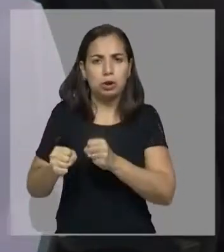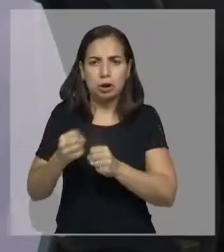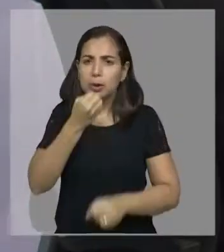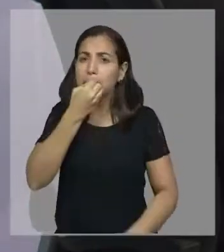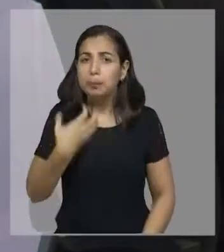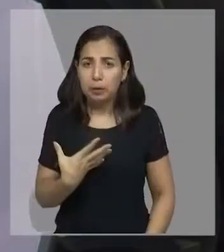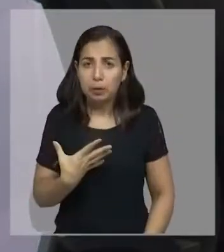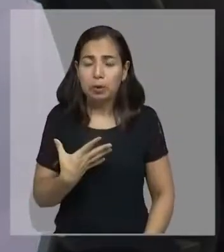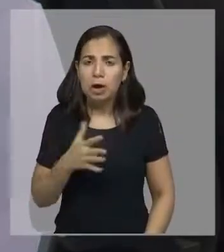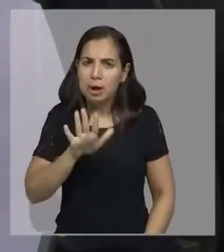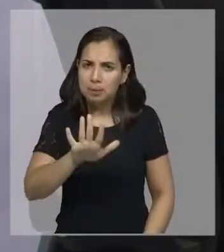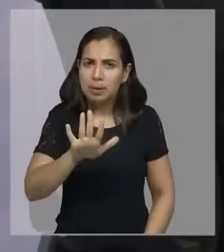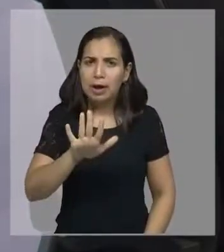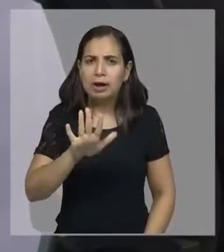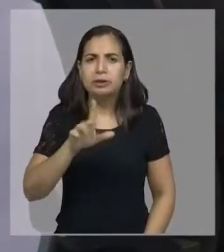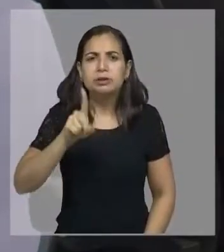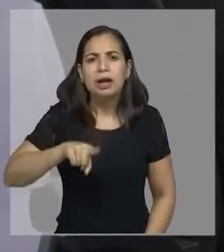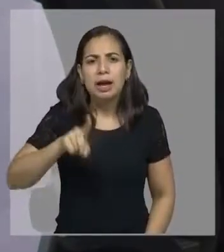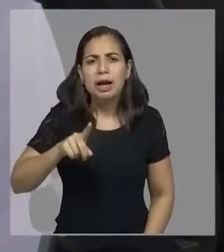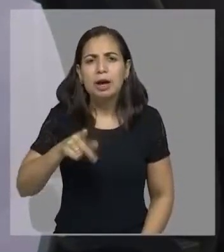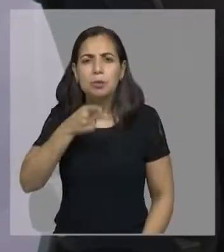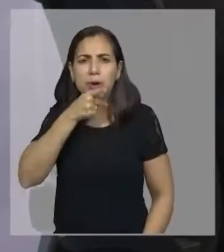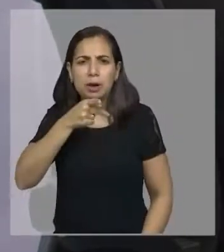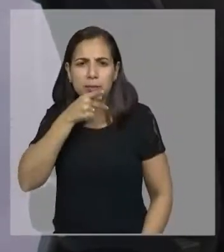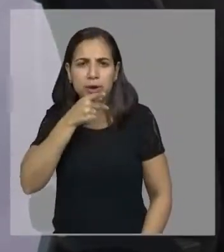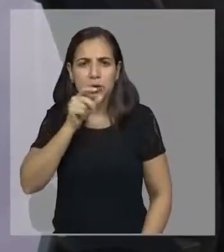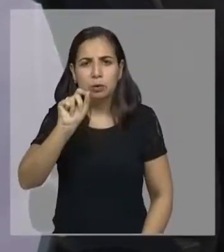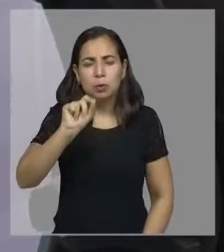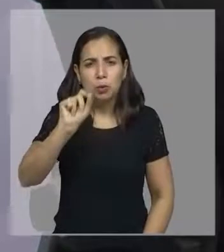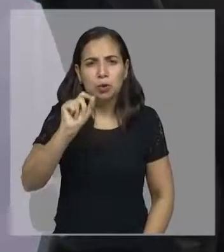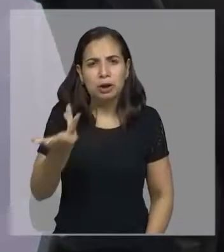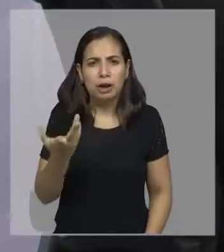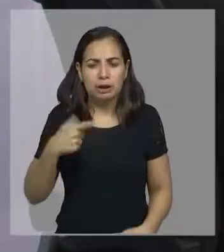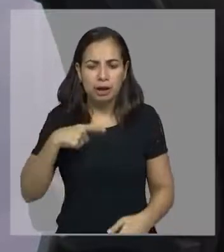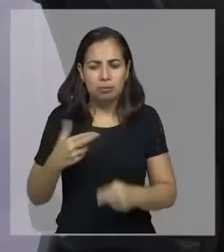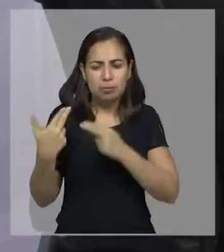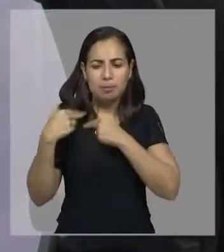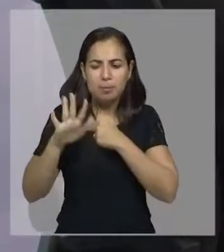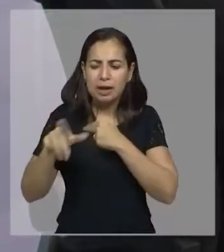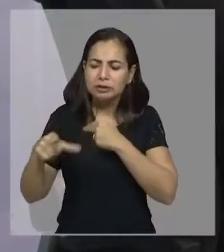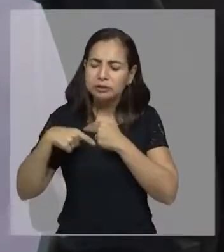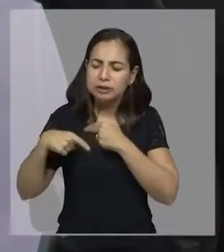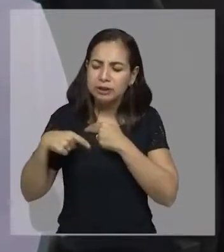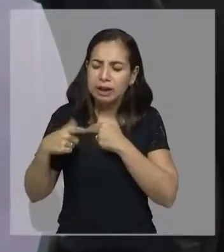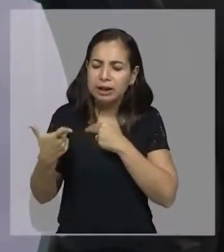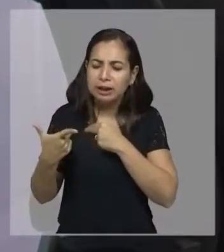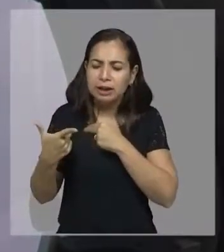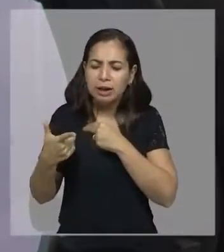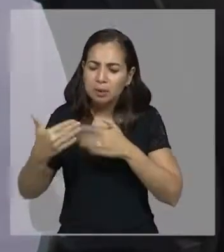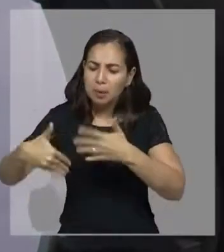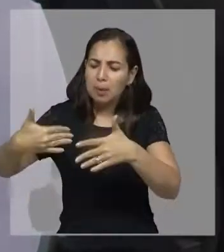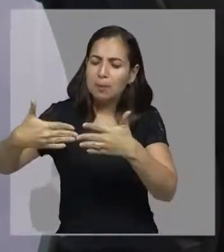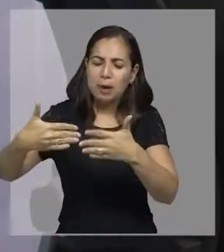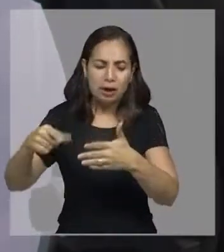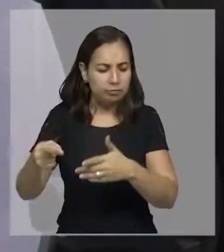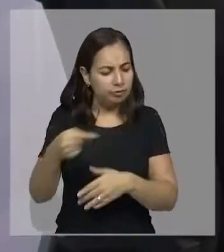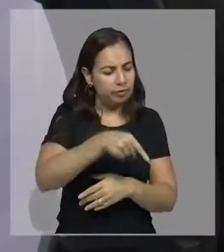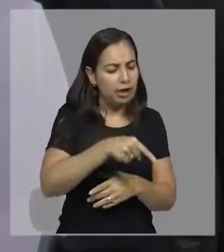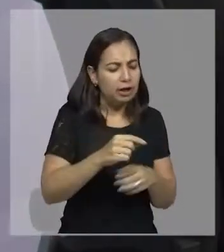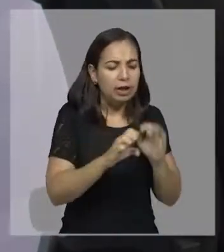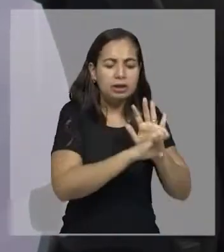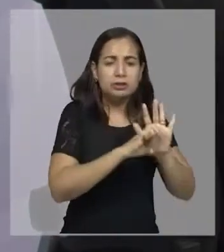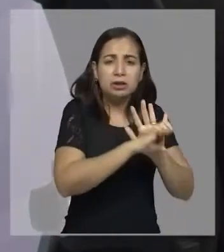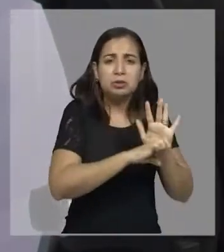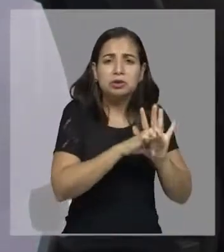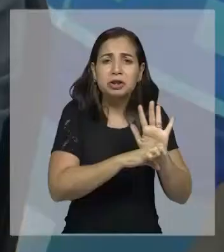sem ter a responsabilidade pelo fracasso, porque ela vai cair no executivo, não funciona. Pelo contrário, funciona contra. E